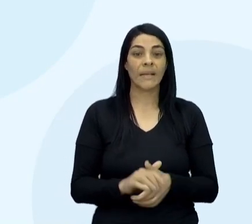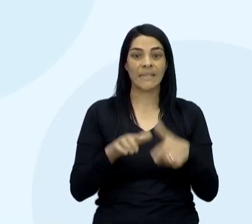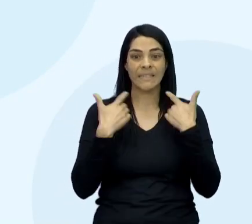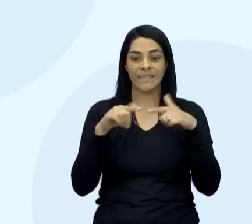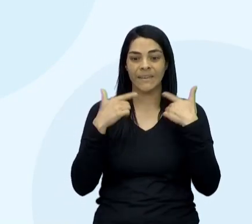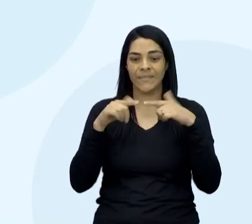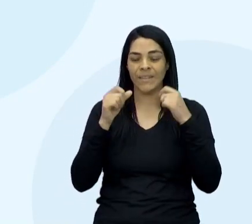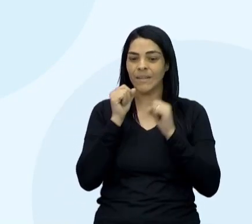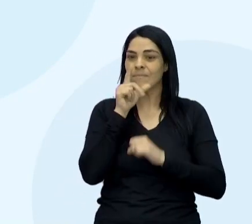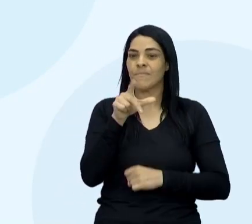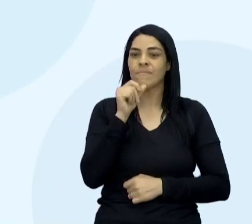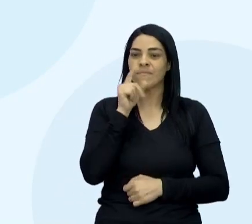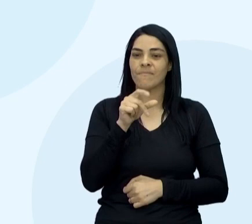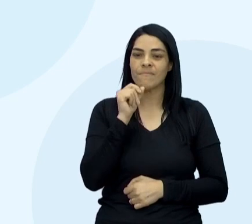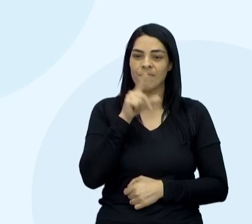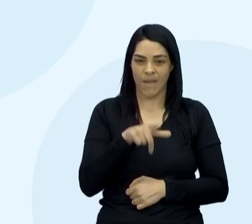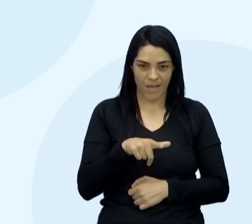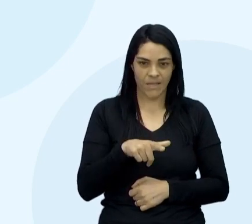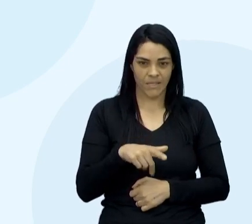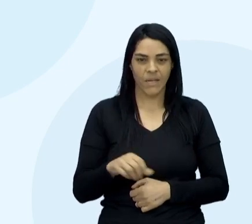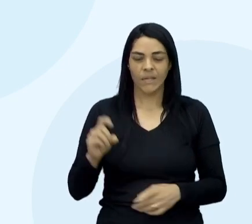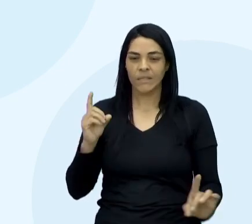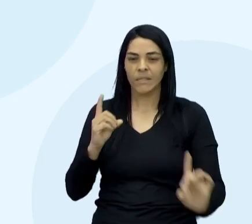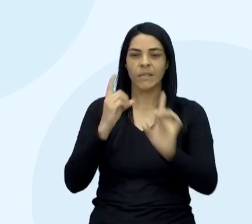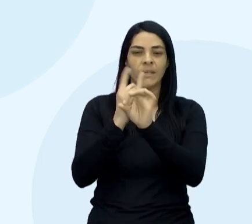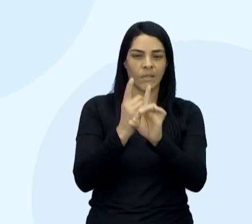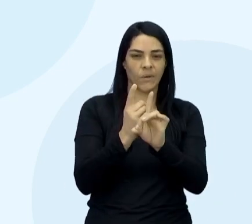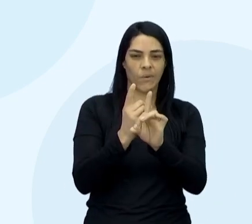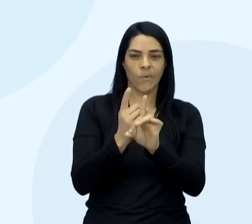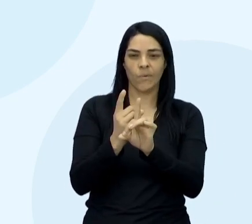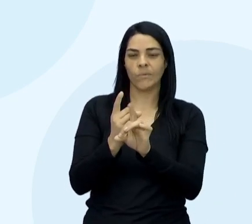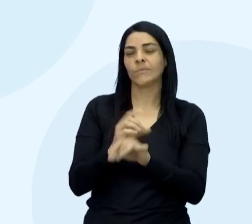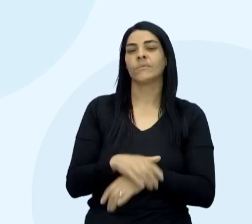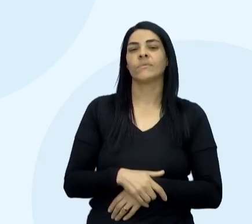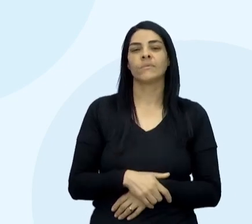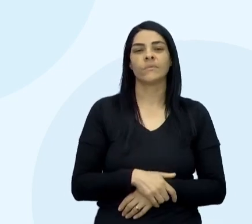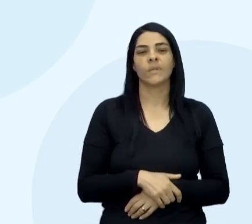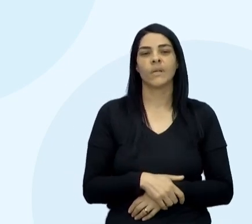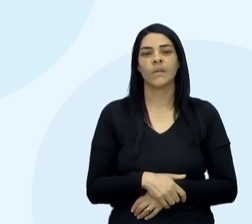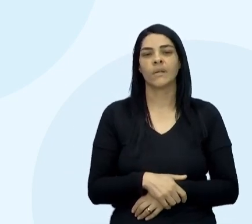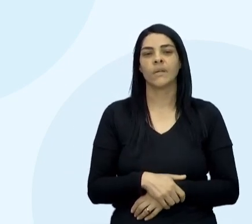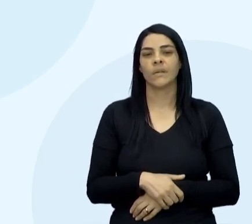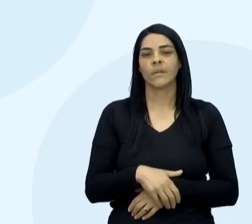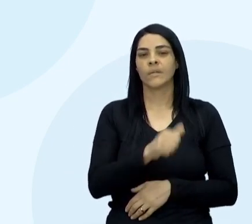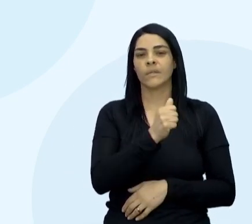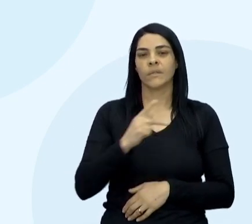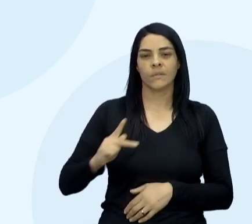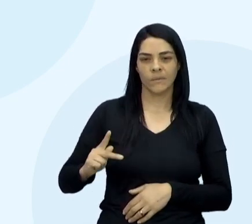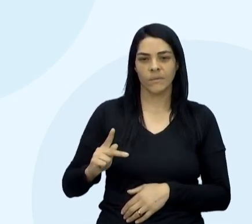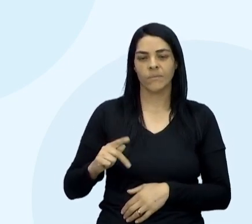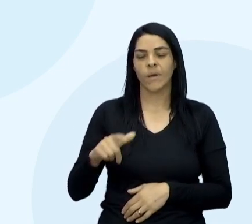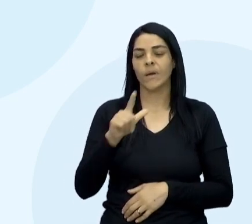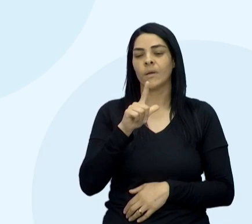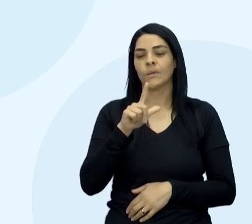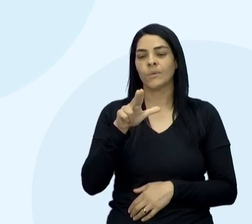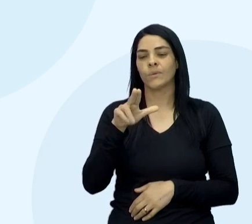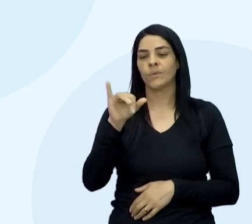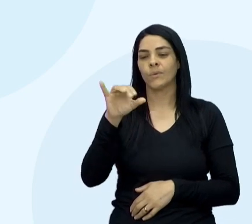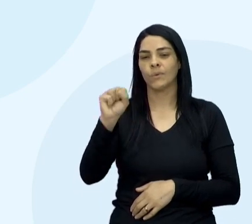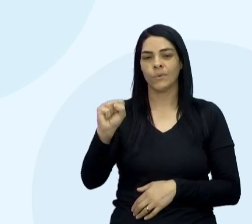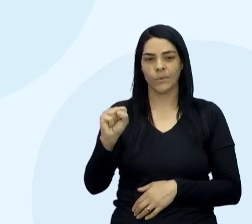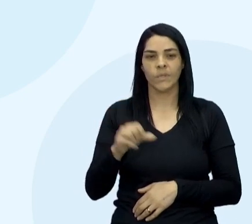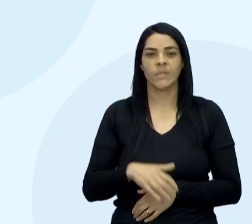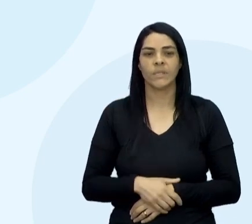os Otários. Tá? Você acha disponibilizado nas plataformas do YouTube, tem ele lá, de 29, de Luiz Barros. Coisas Nossas,